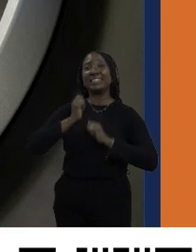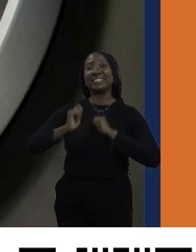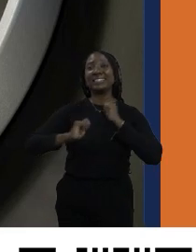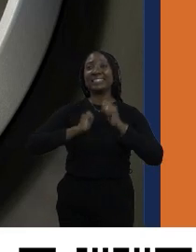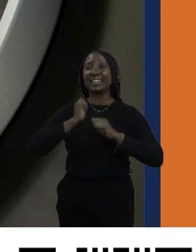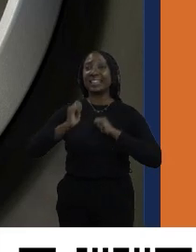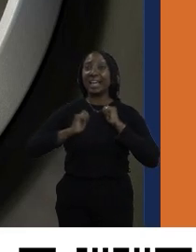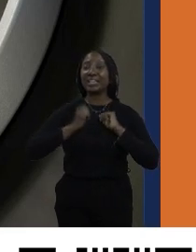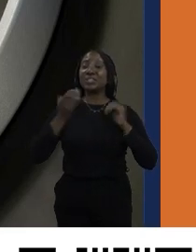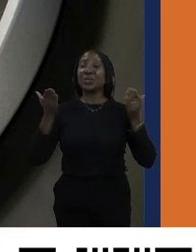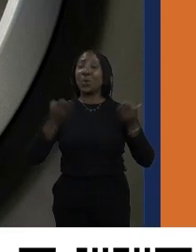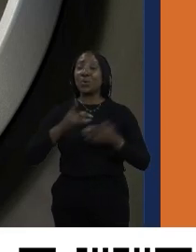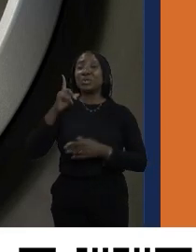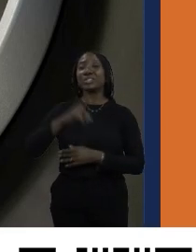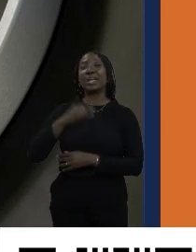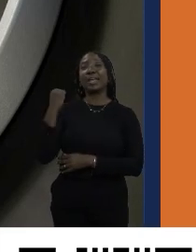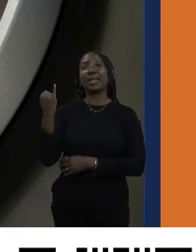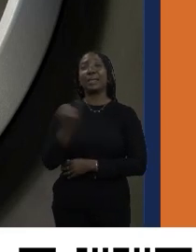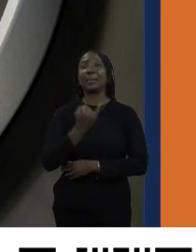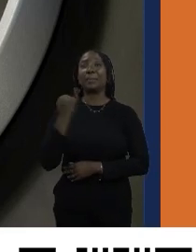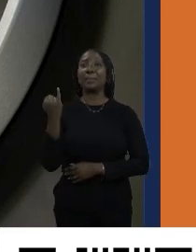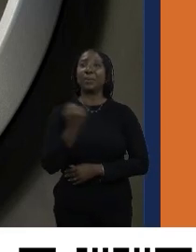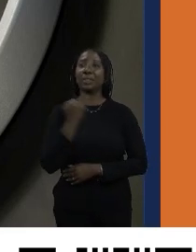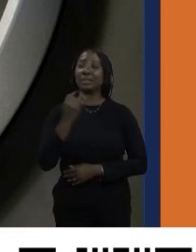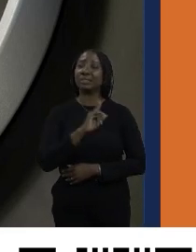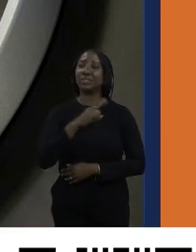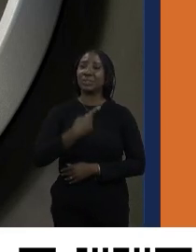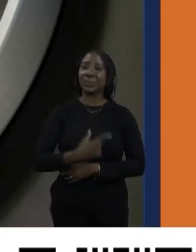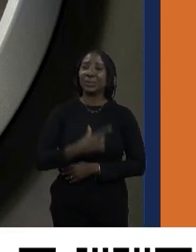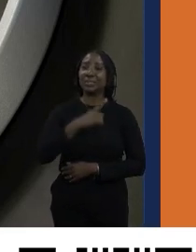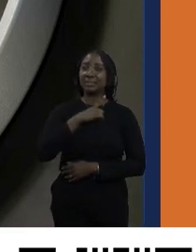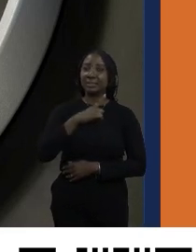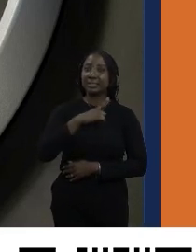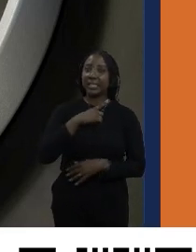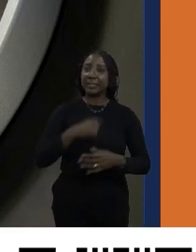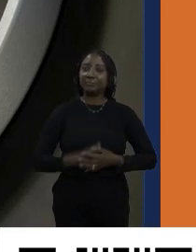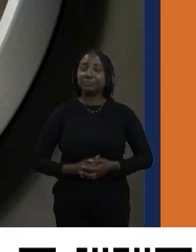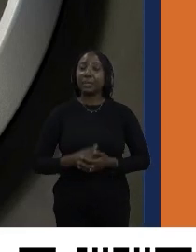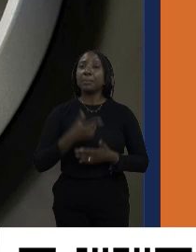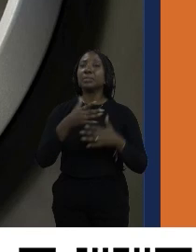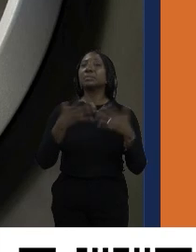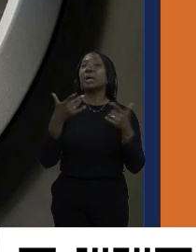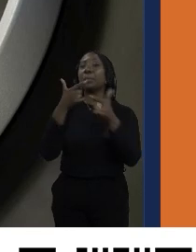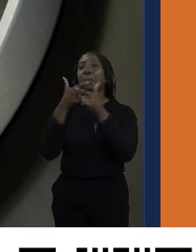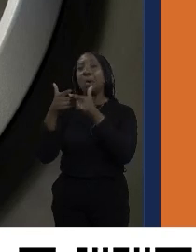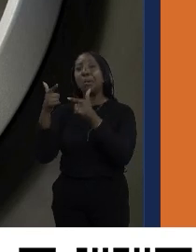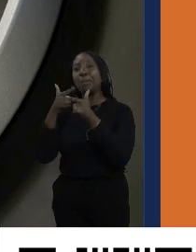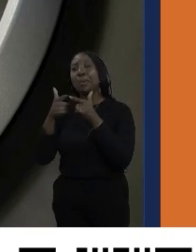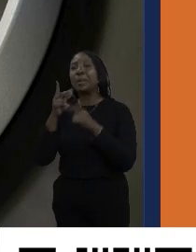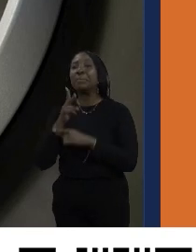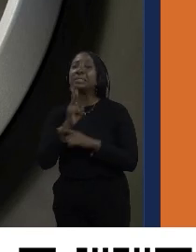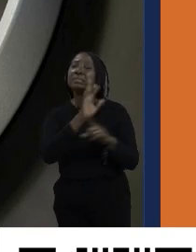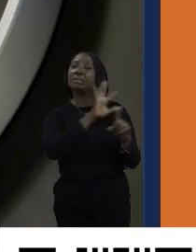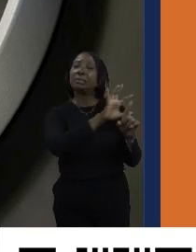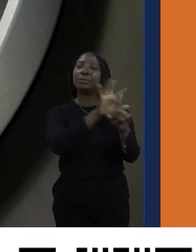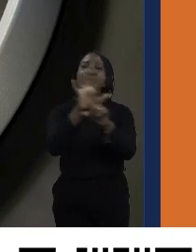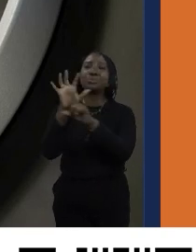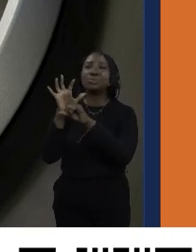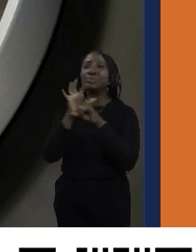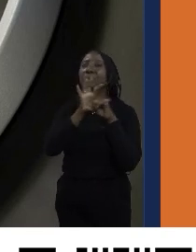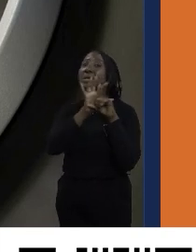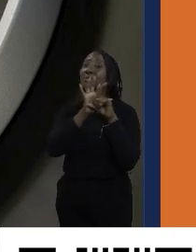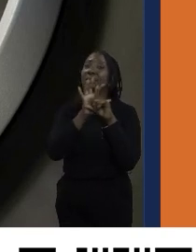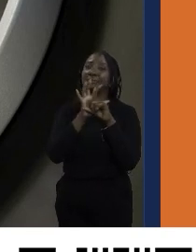é o dia mais importante que a gente tem. O problema é que a gente está sendo bombardeado constantemente pelo isso